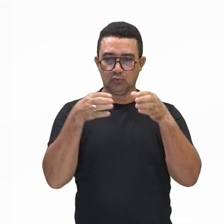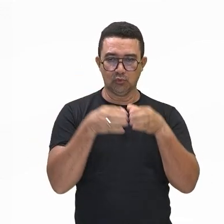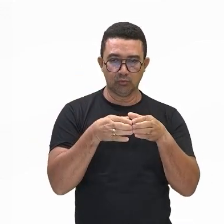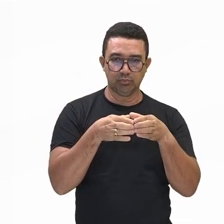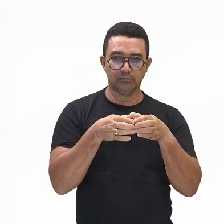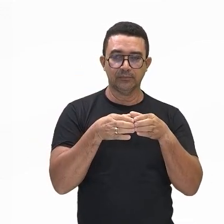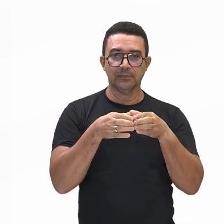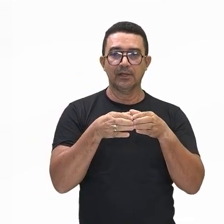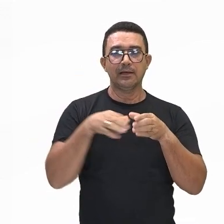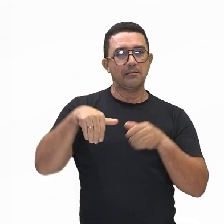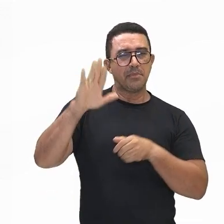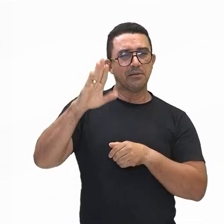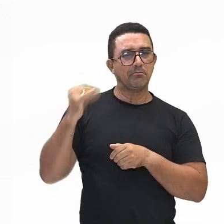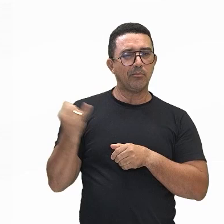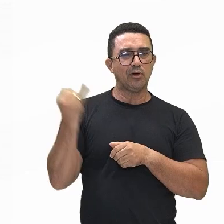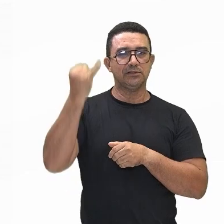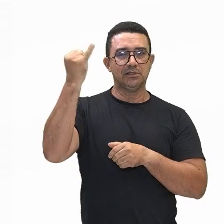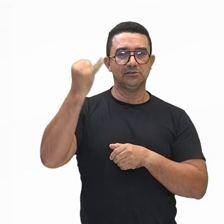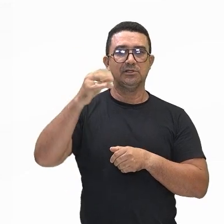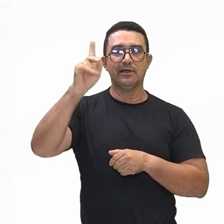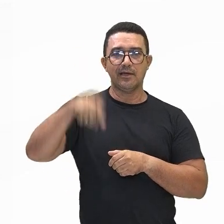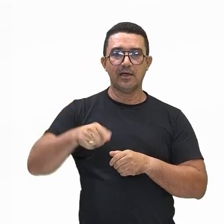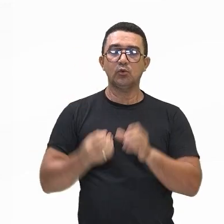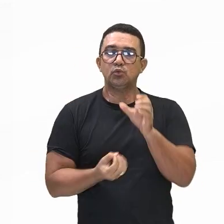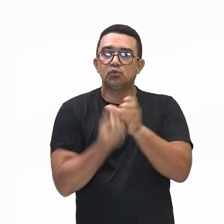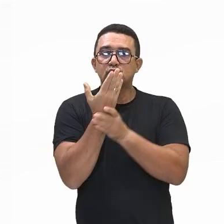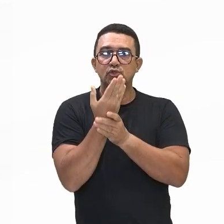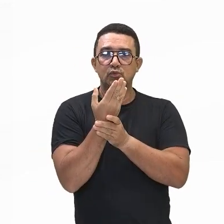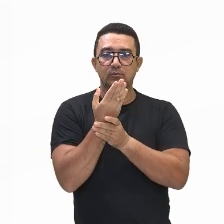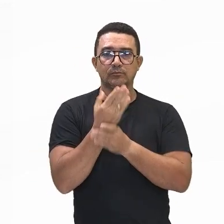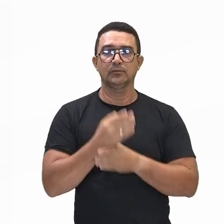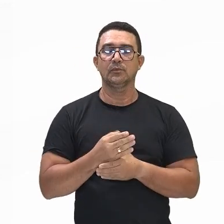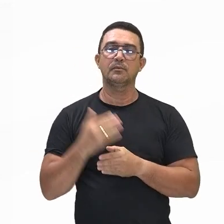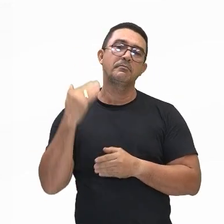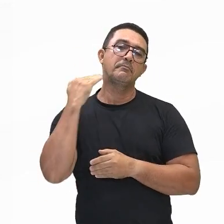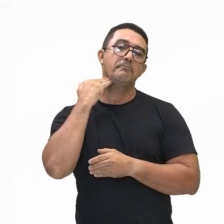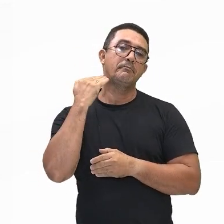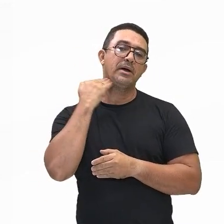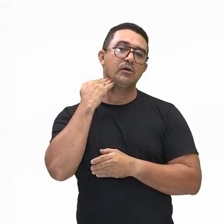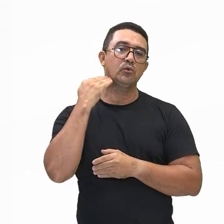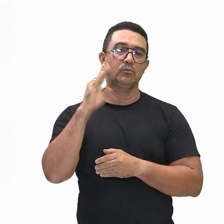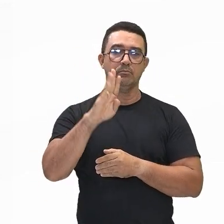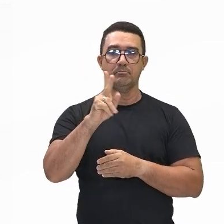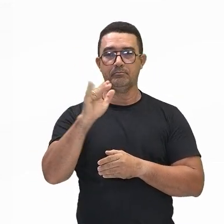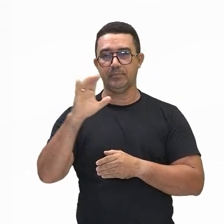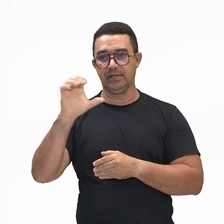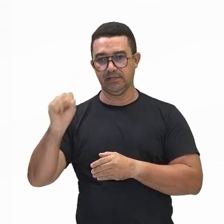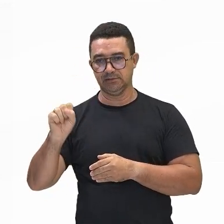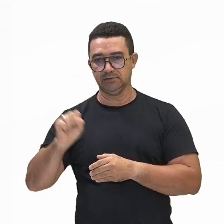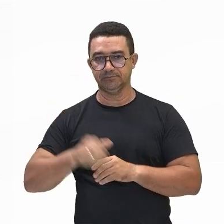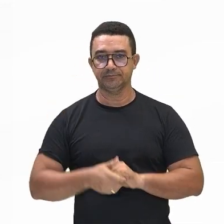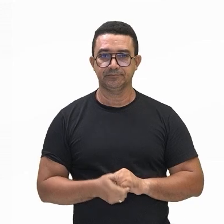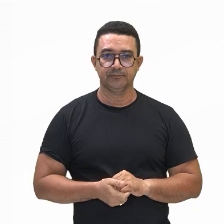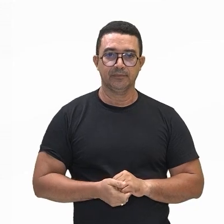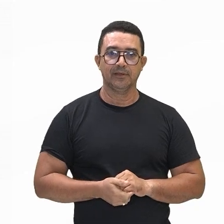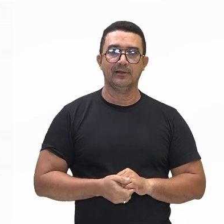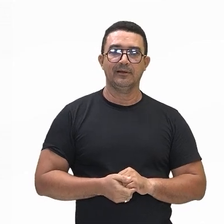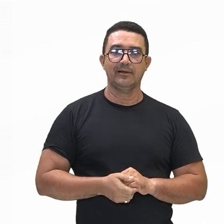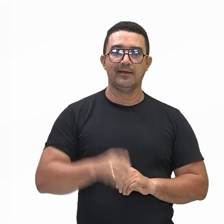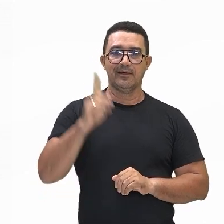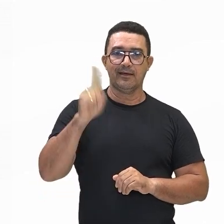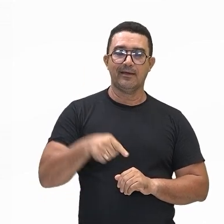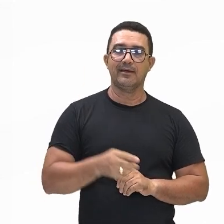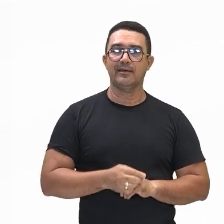muito importante vai ser o quê? O surgimento do Banco do BRICS, né, que ficou conhecido como Banco